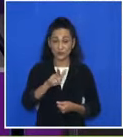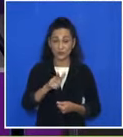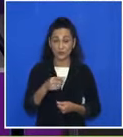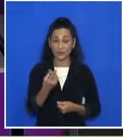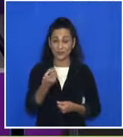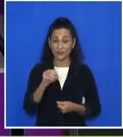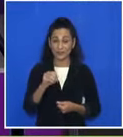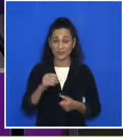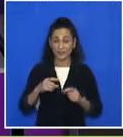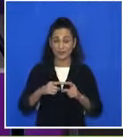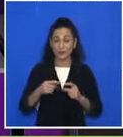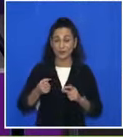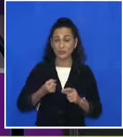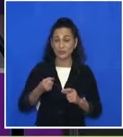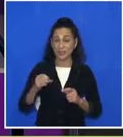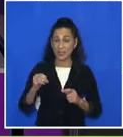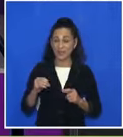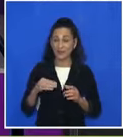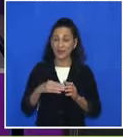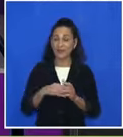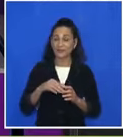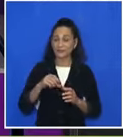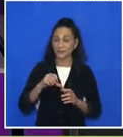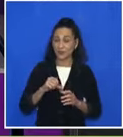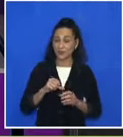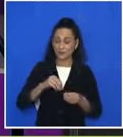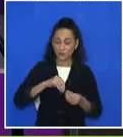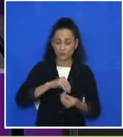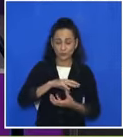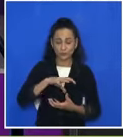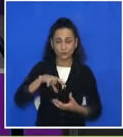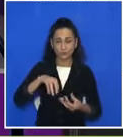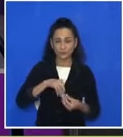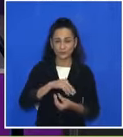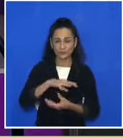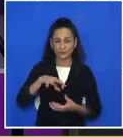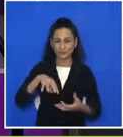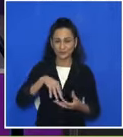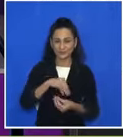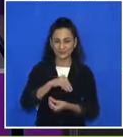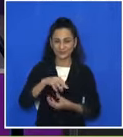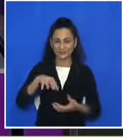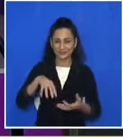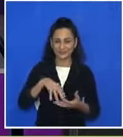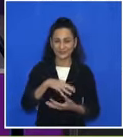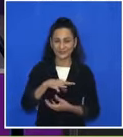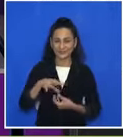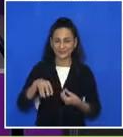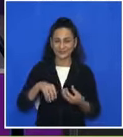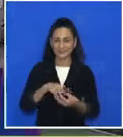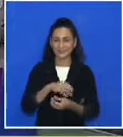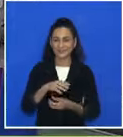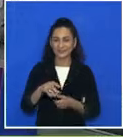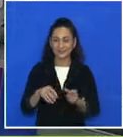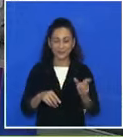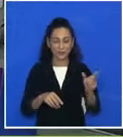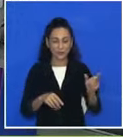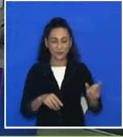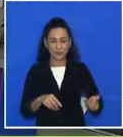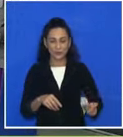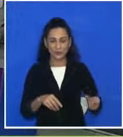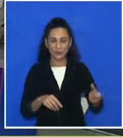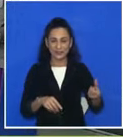10 bolas numeradas de 0 a 9, sendo embaralhadas, girando o nosso globo, e já temos a bola da coluna 6.